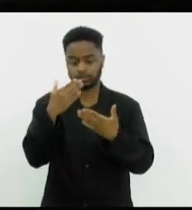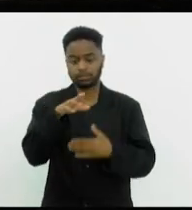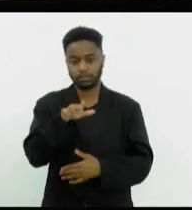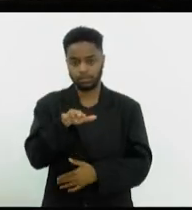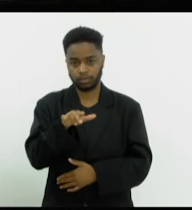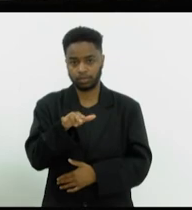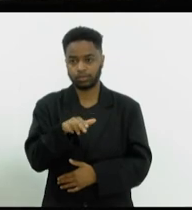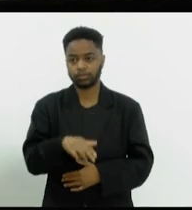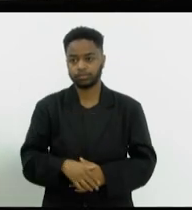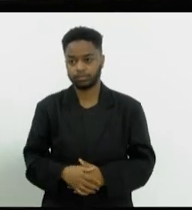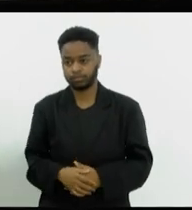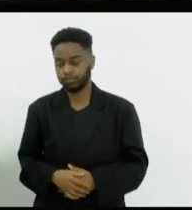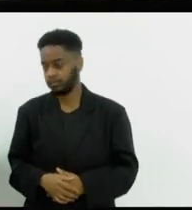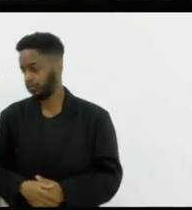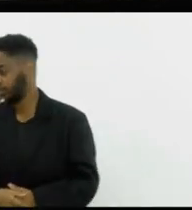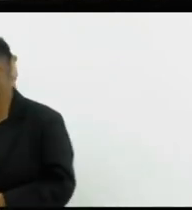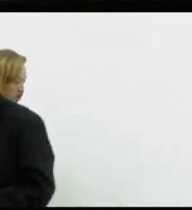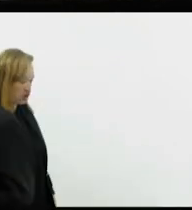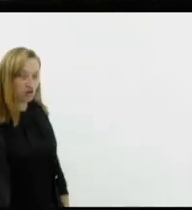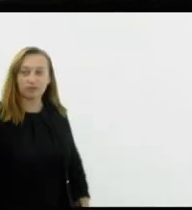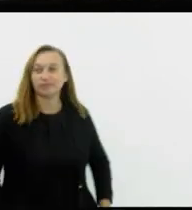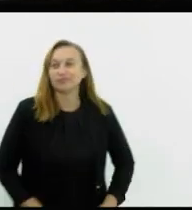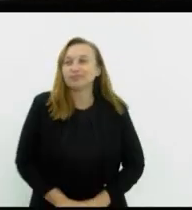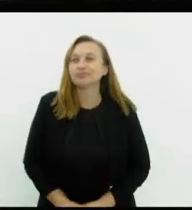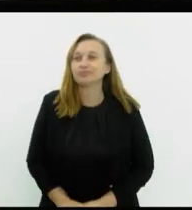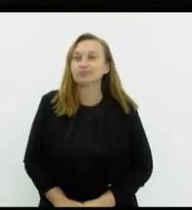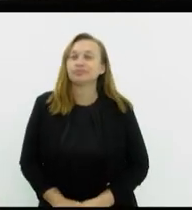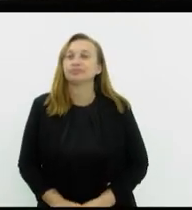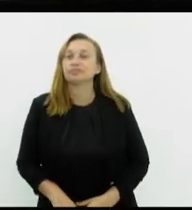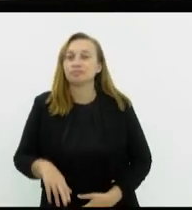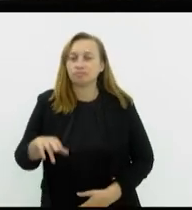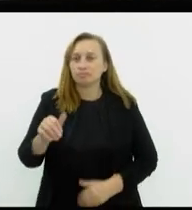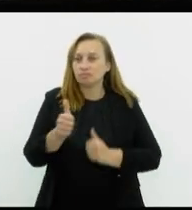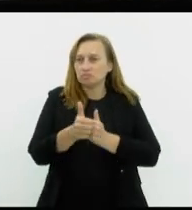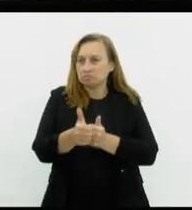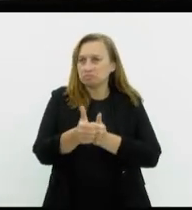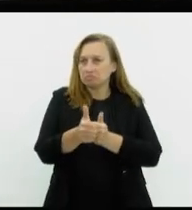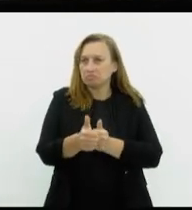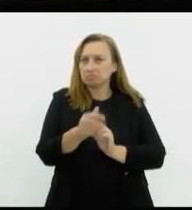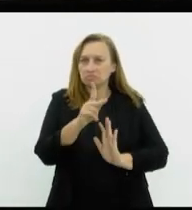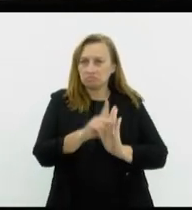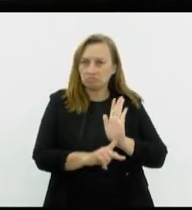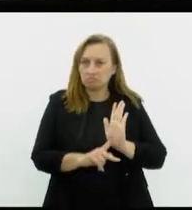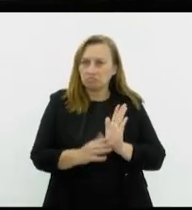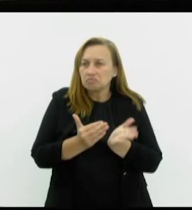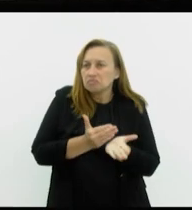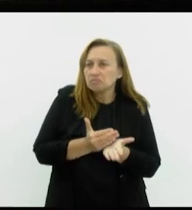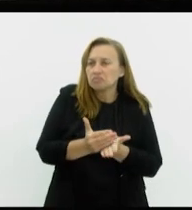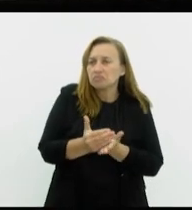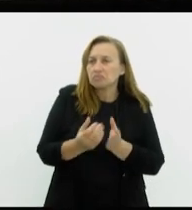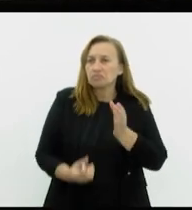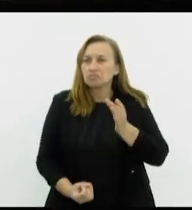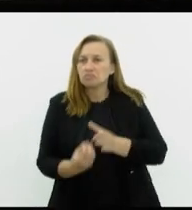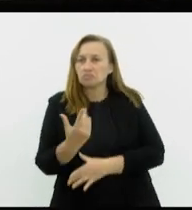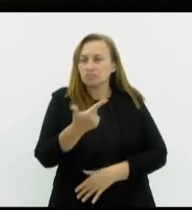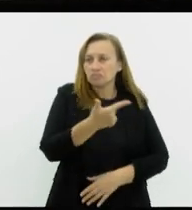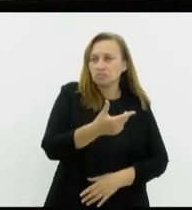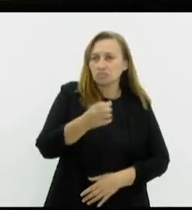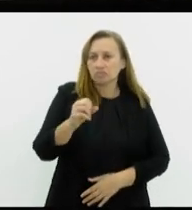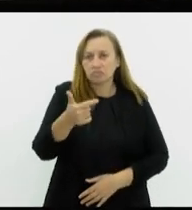irmão, que de forma rara e brilhante vem conduzindo um projeto que a gente começou a construir em 2016,